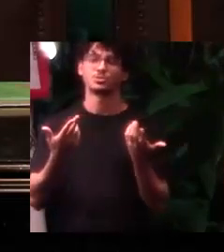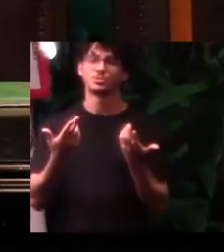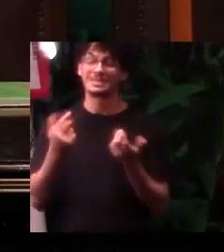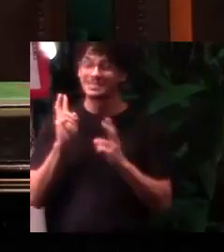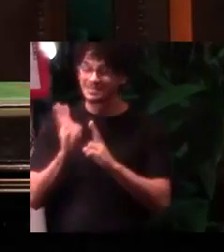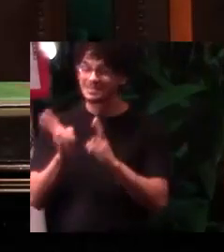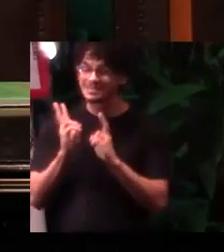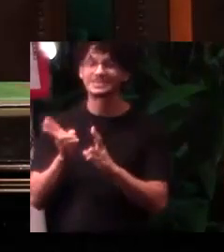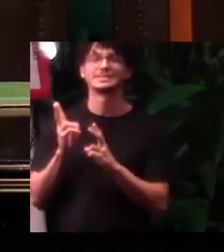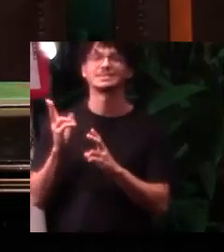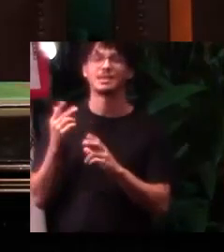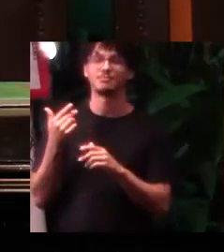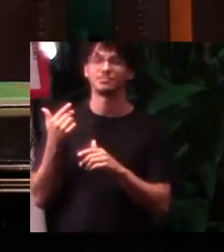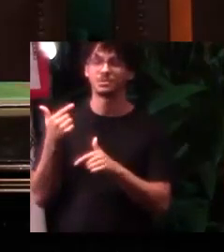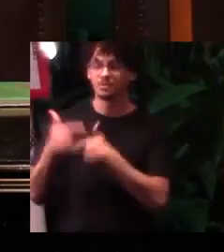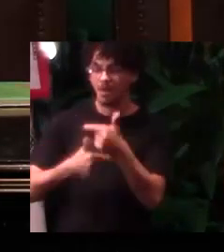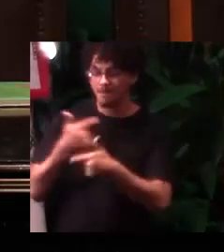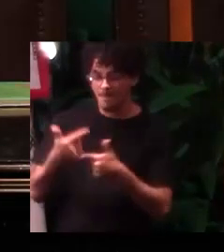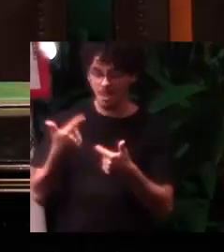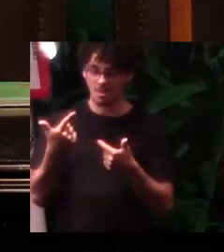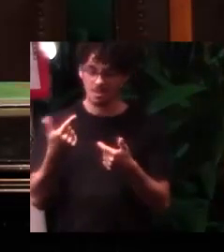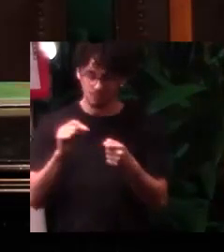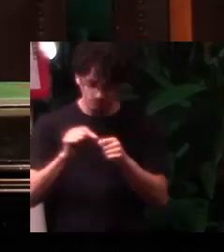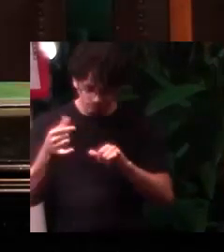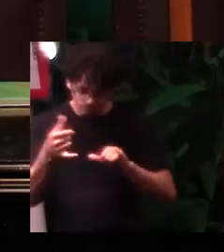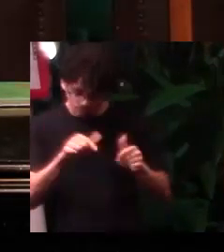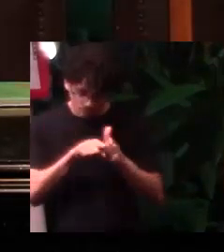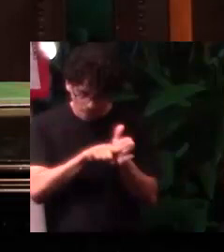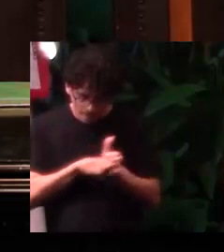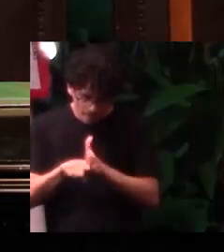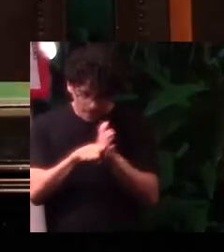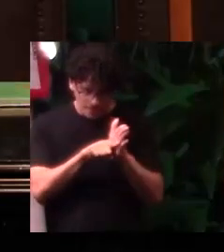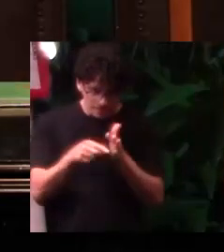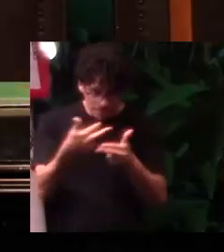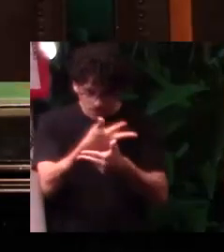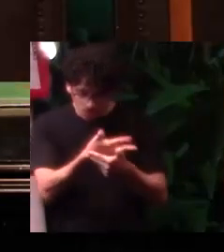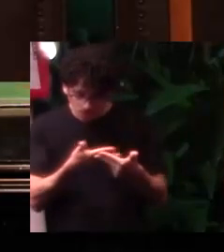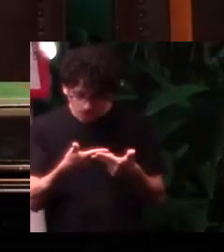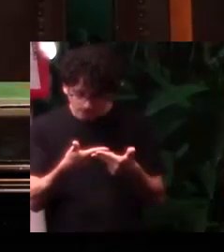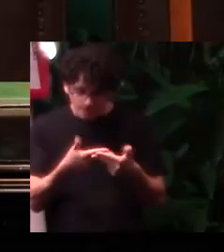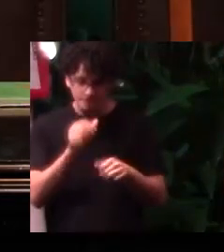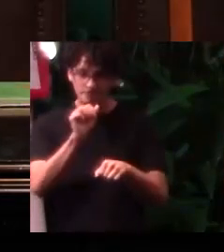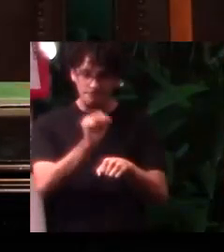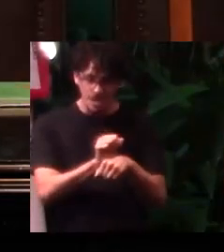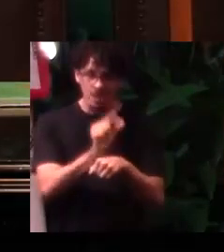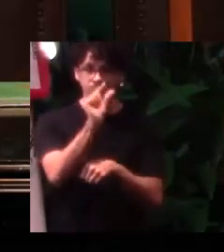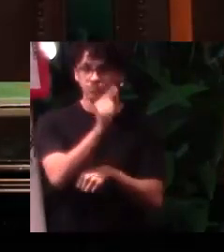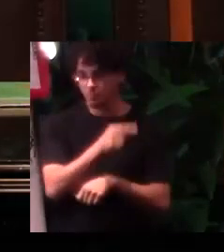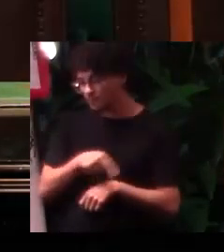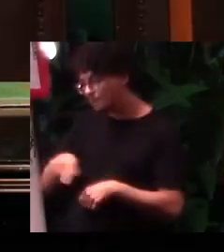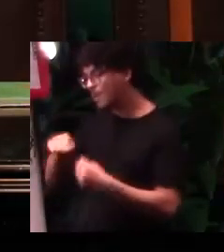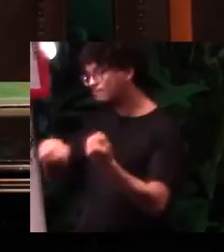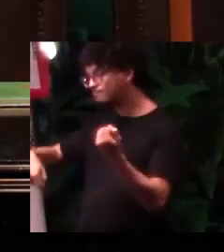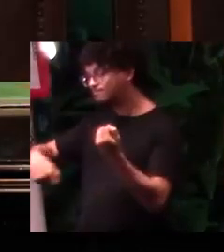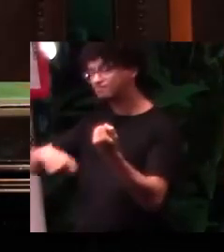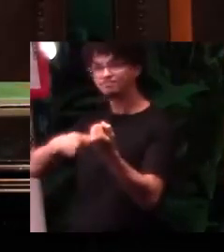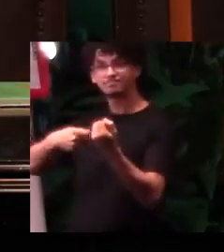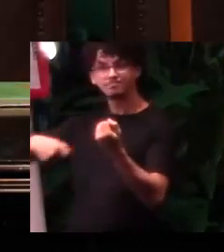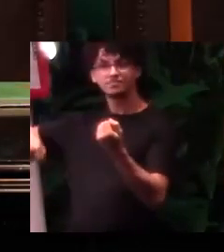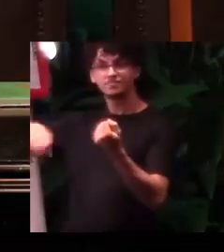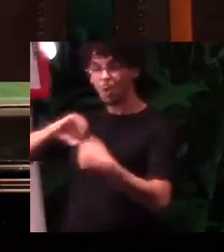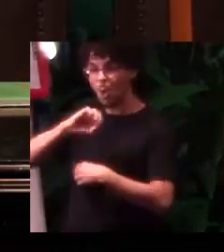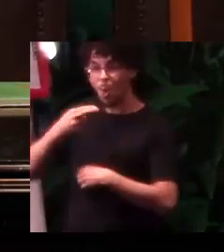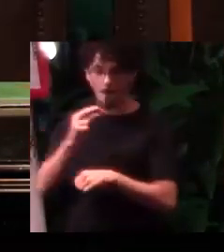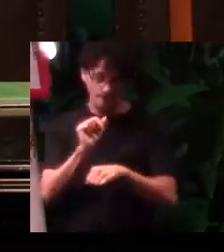estava sempre ali no laboratório, às vezes parava um pouco, tocava seu violino, né? Saía para observar o